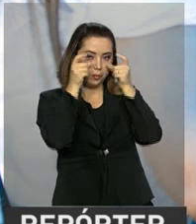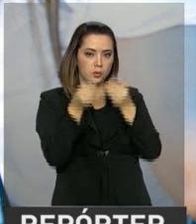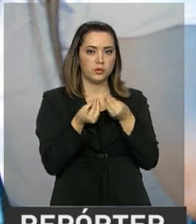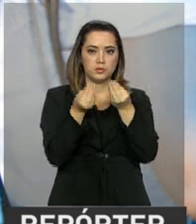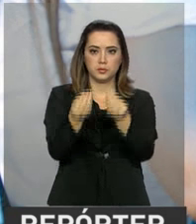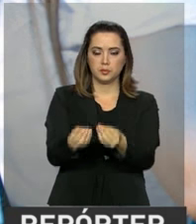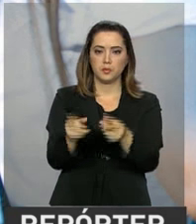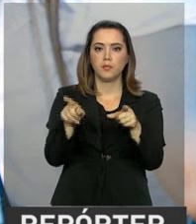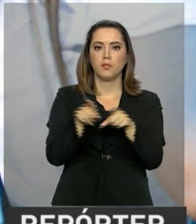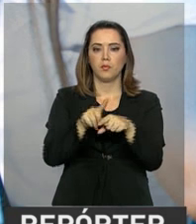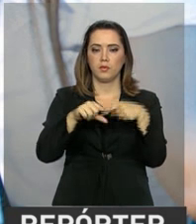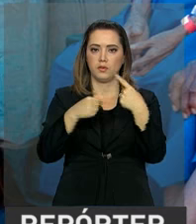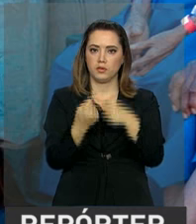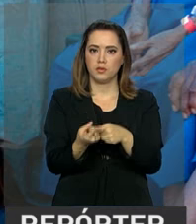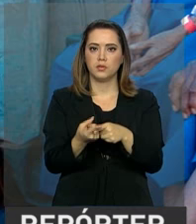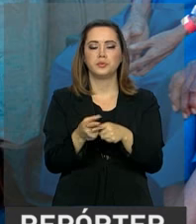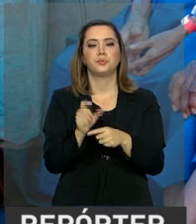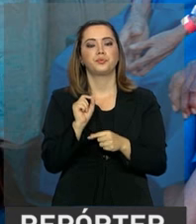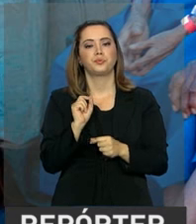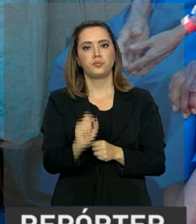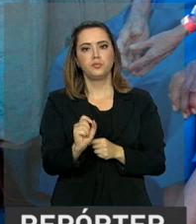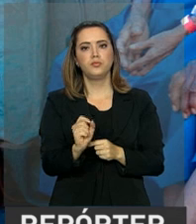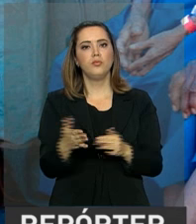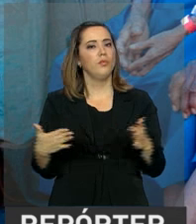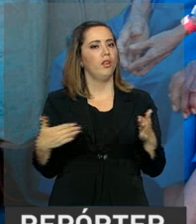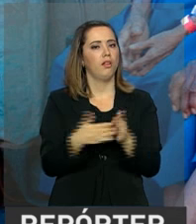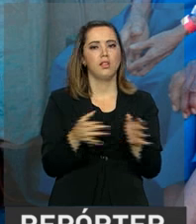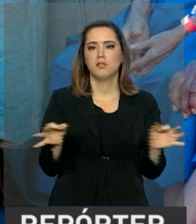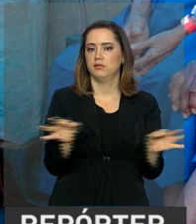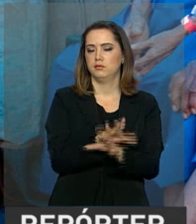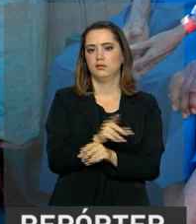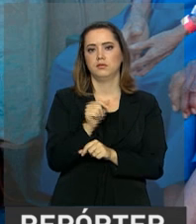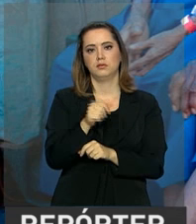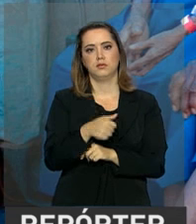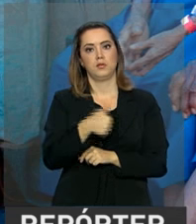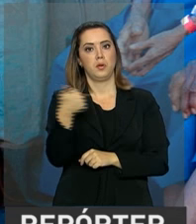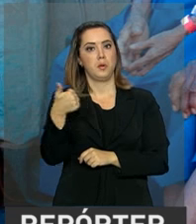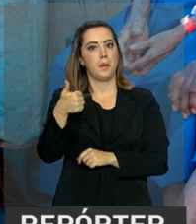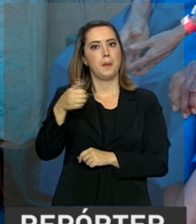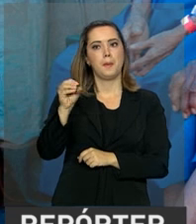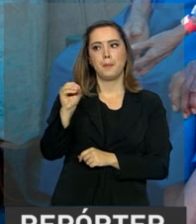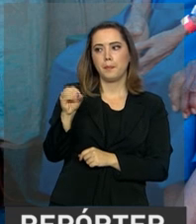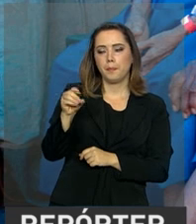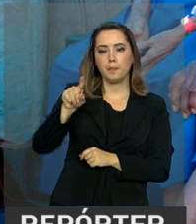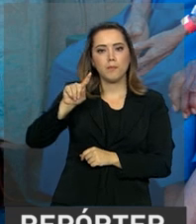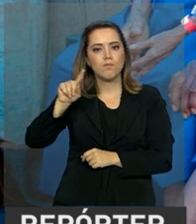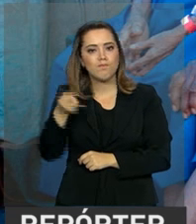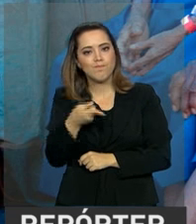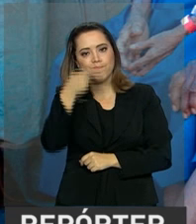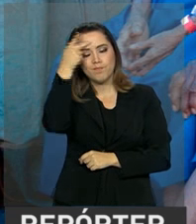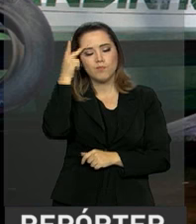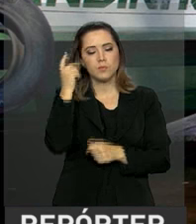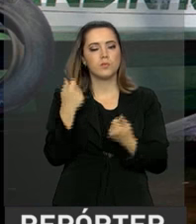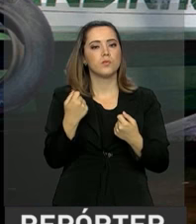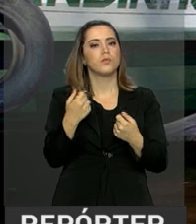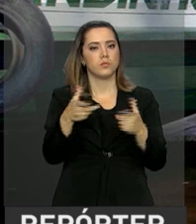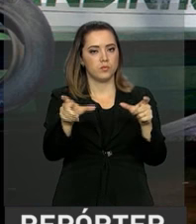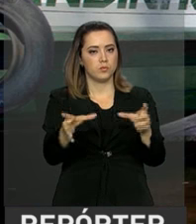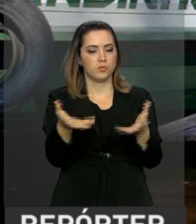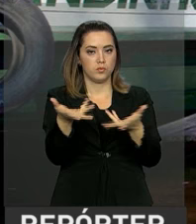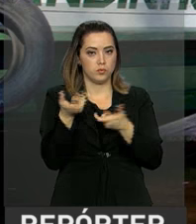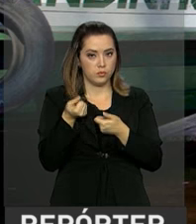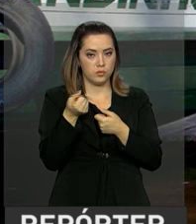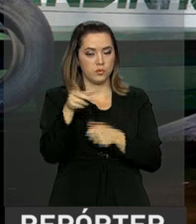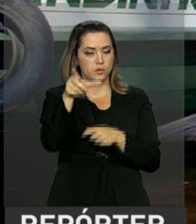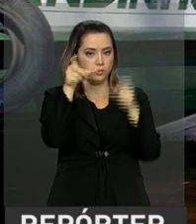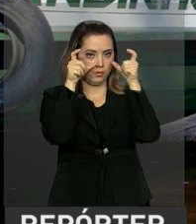as consultas oftalmológicas. Até o fim da expedição, cerca de 1 mil indígenas devem receber os óculos. Para